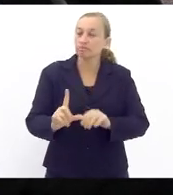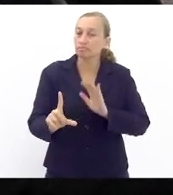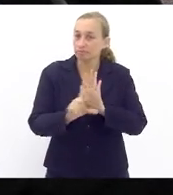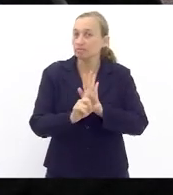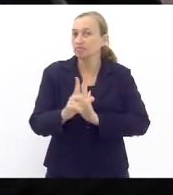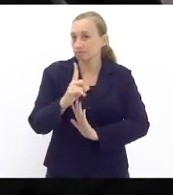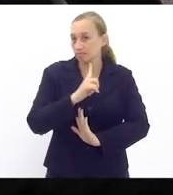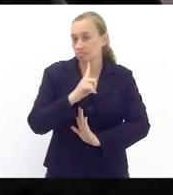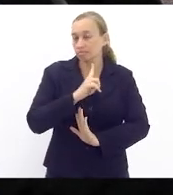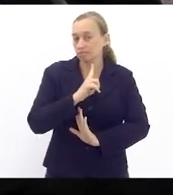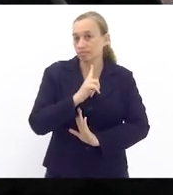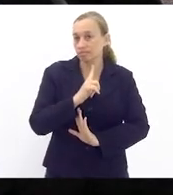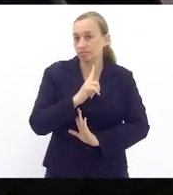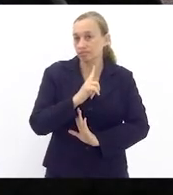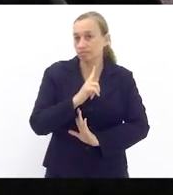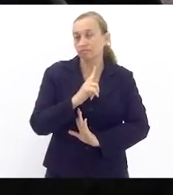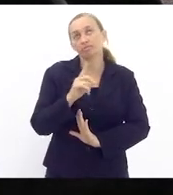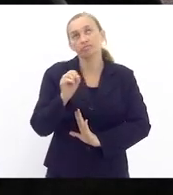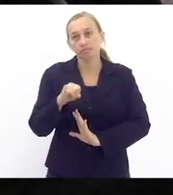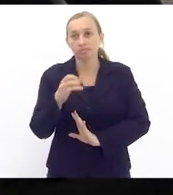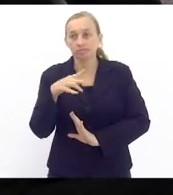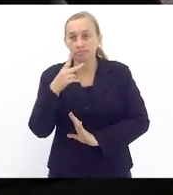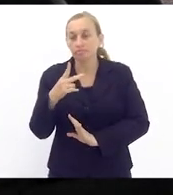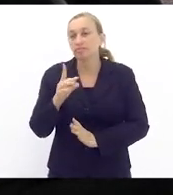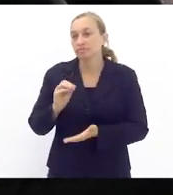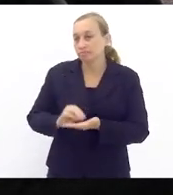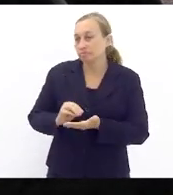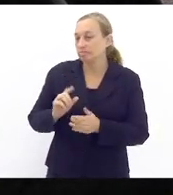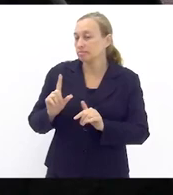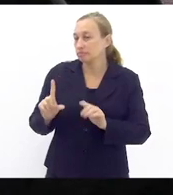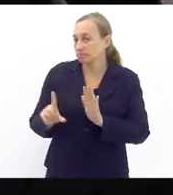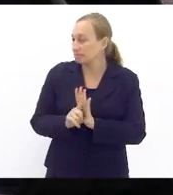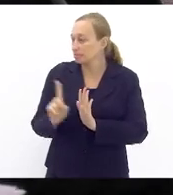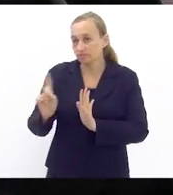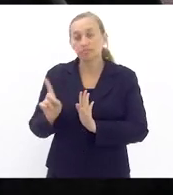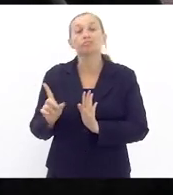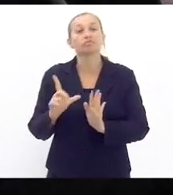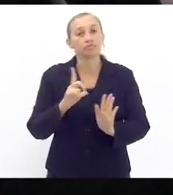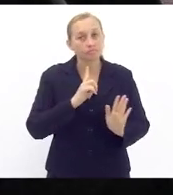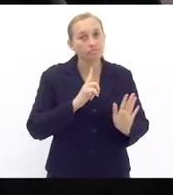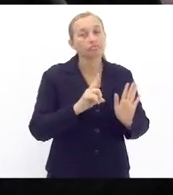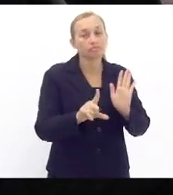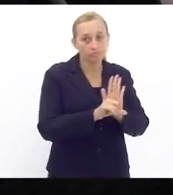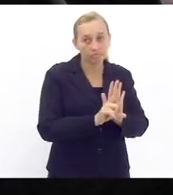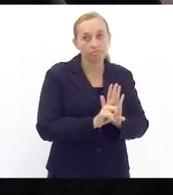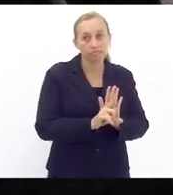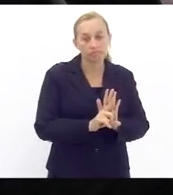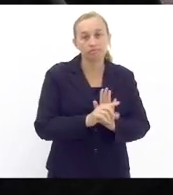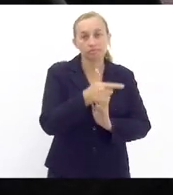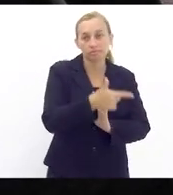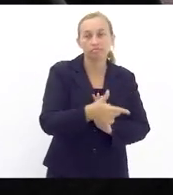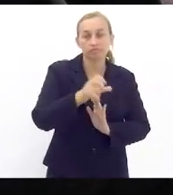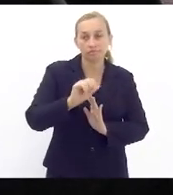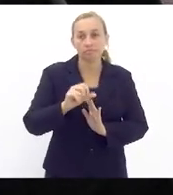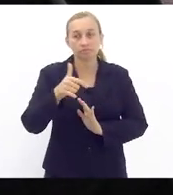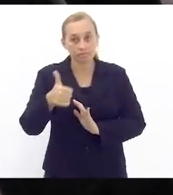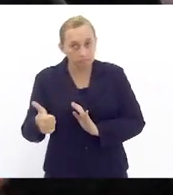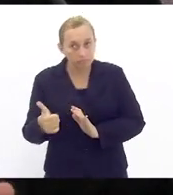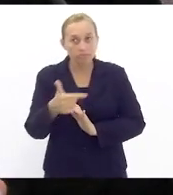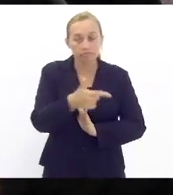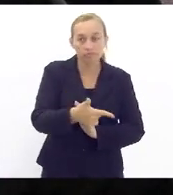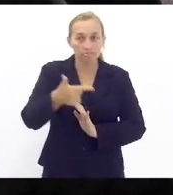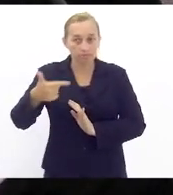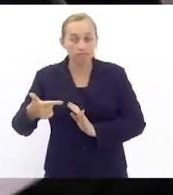então só para você saber se alguém falar é legítimo lei Temos tanto em 2021 quanto em 2022 agora é